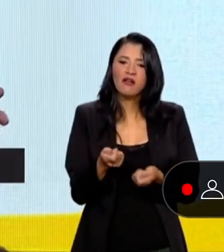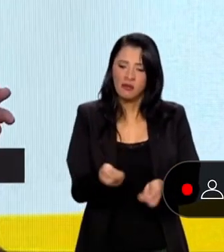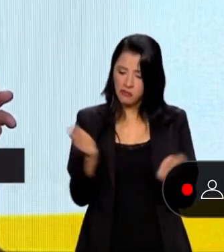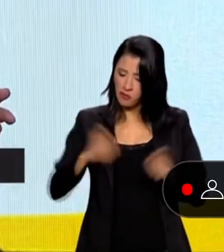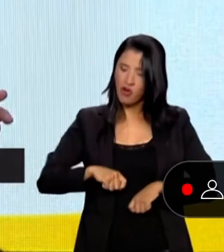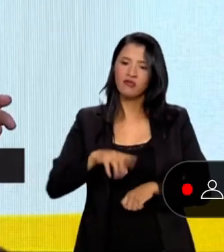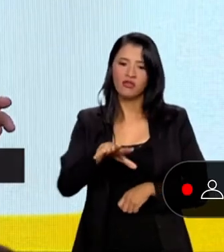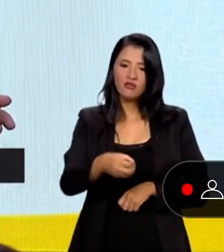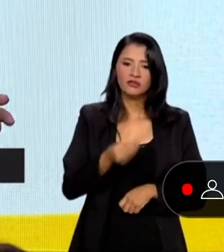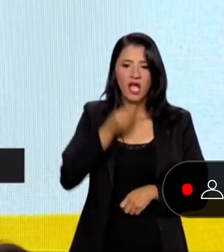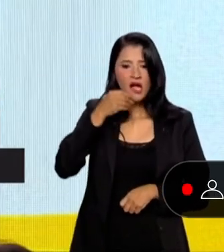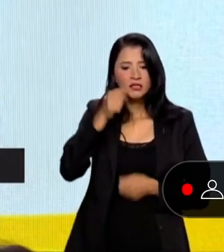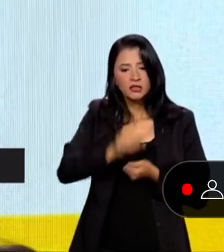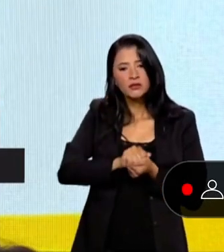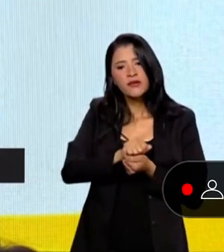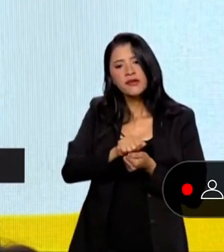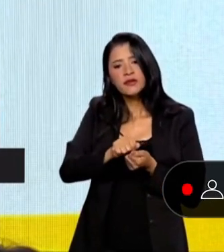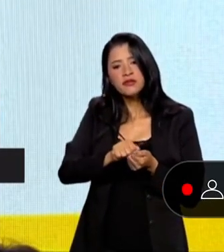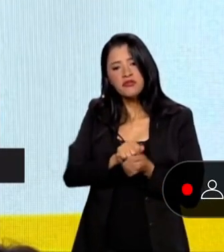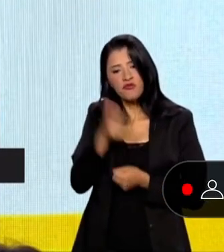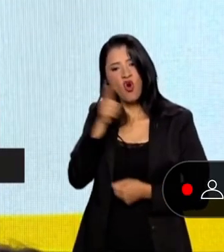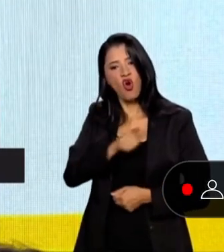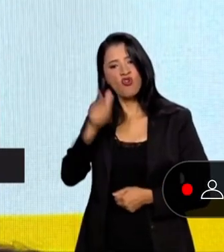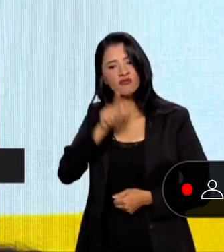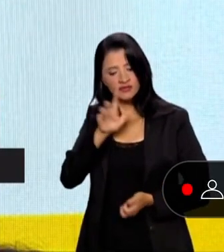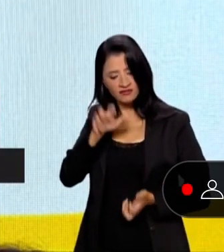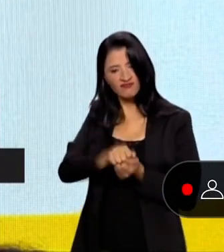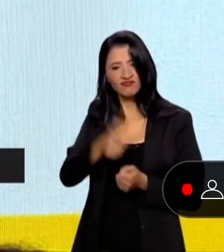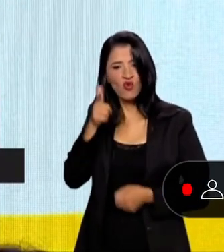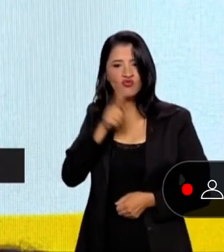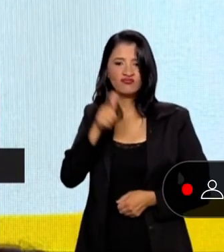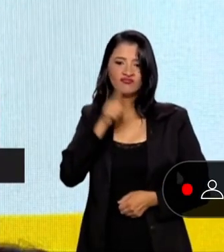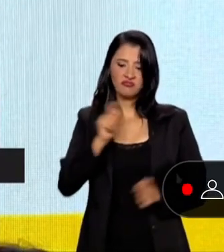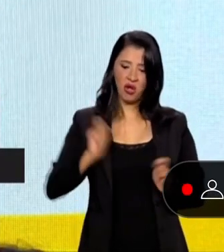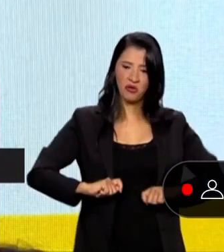vou mastigar a castanha e vou morder a castanha.